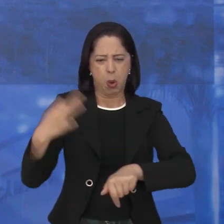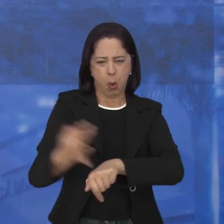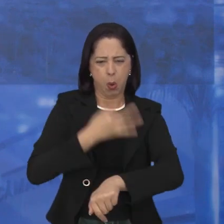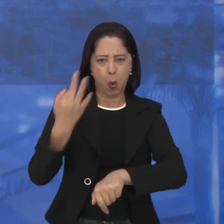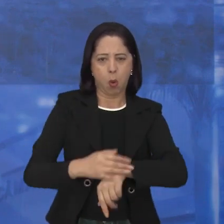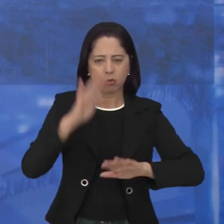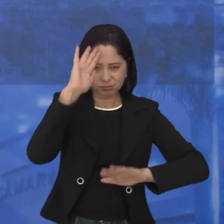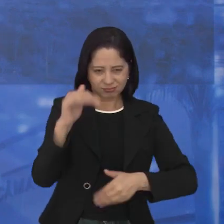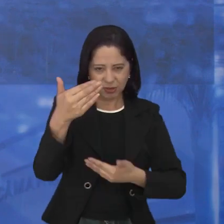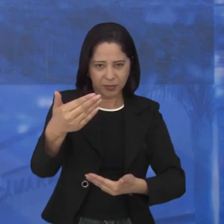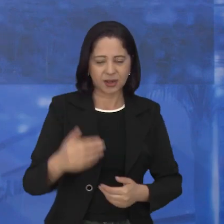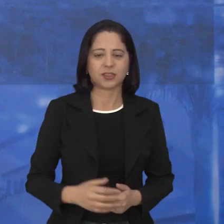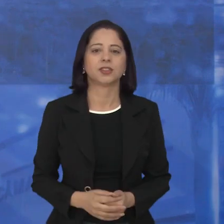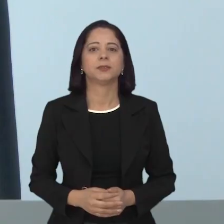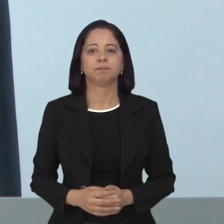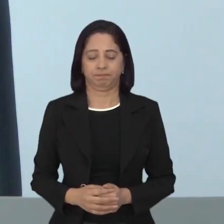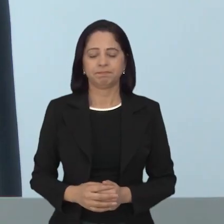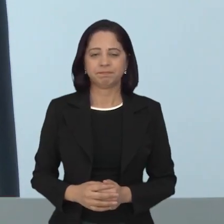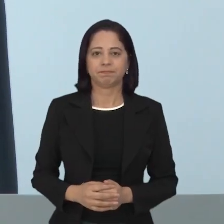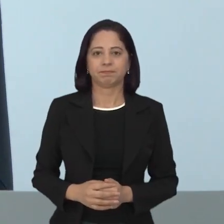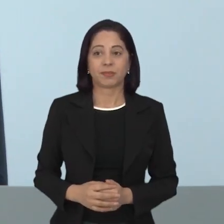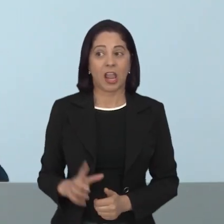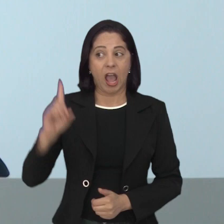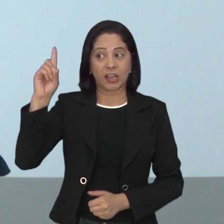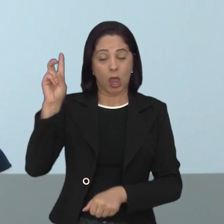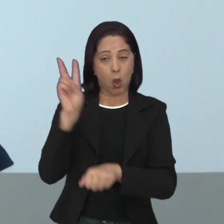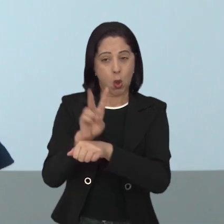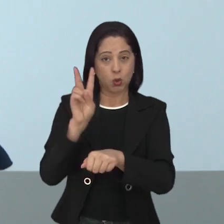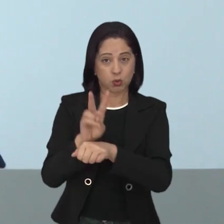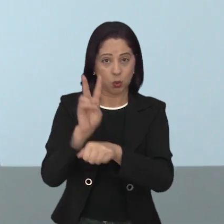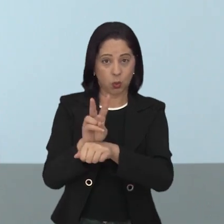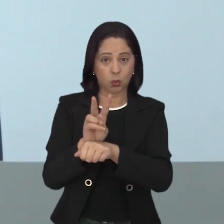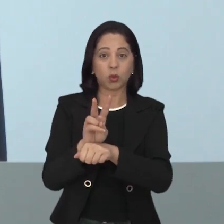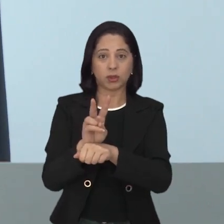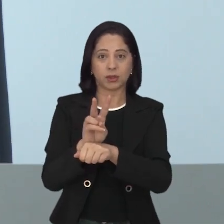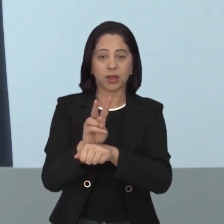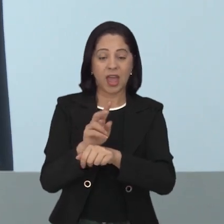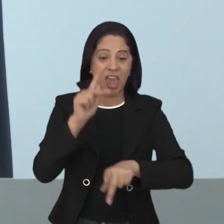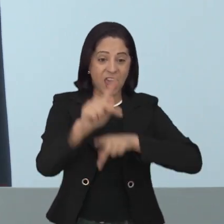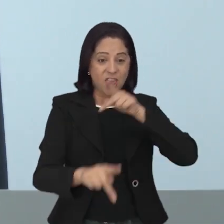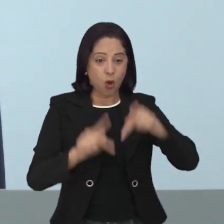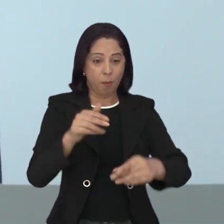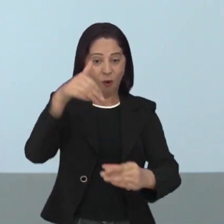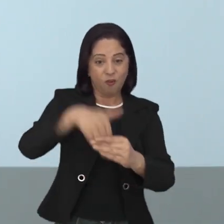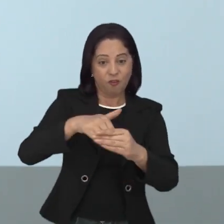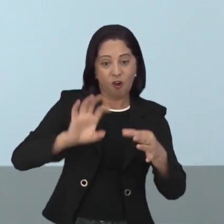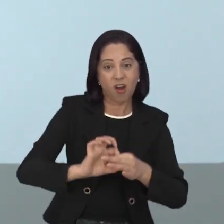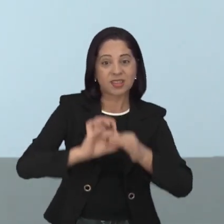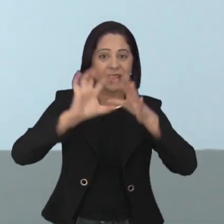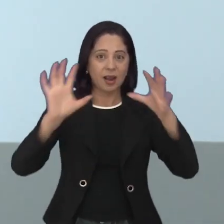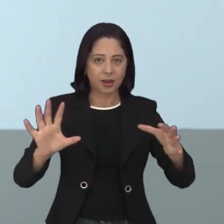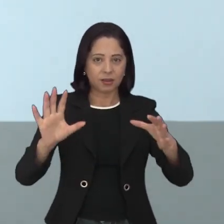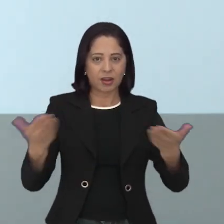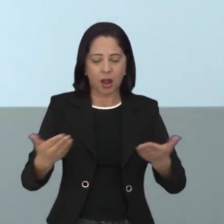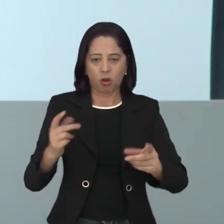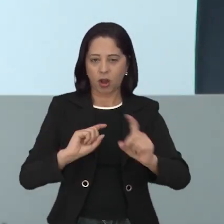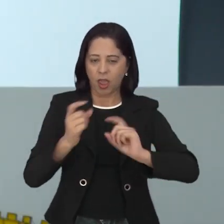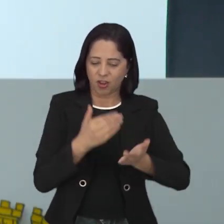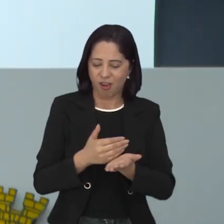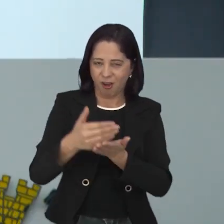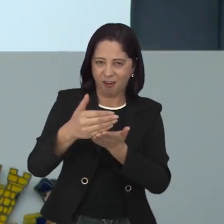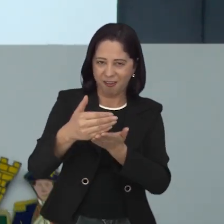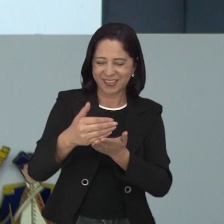relevantes à sociedade sob a proteção de Deus E lembrando que todo o poder emana do povo declaro aberta